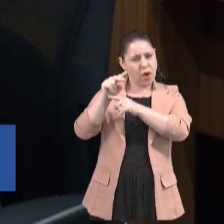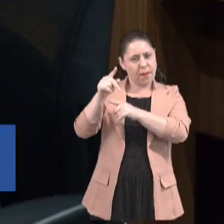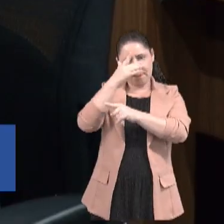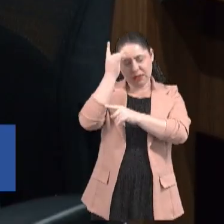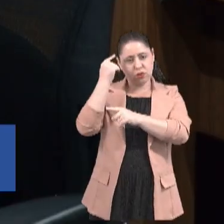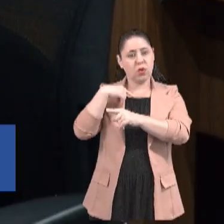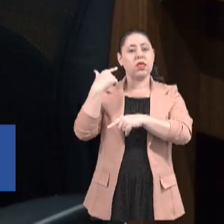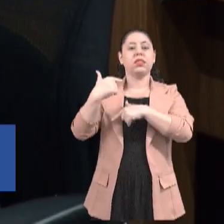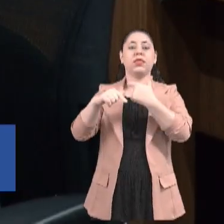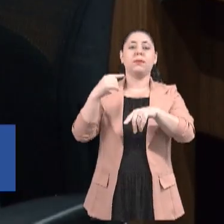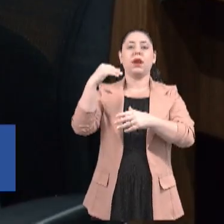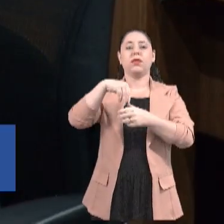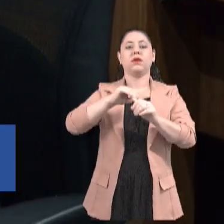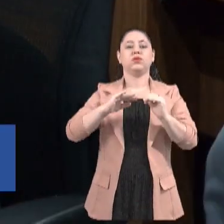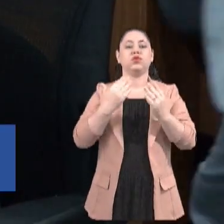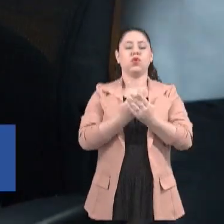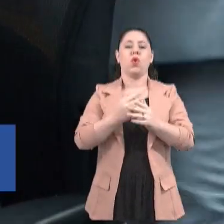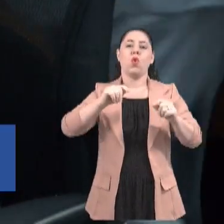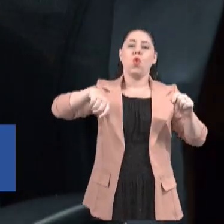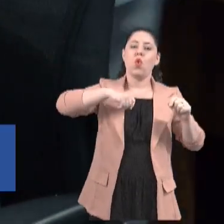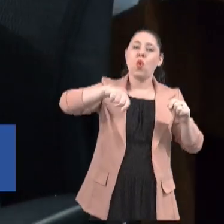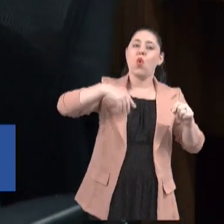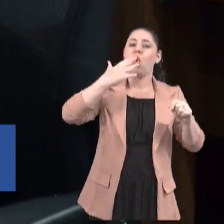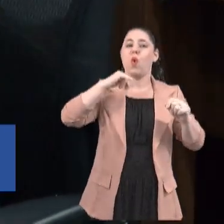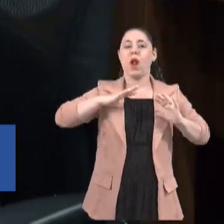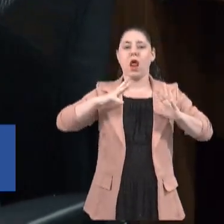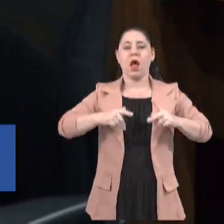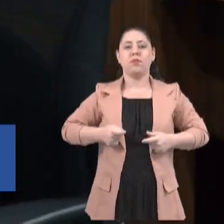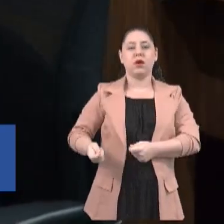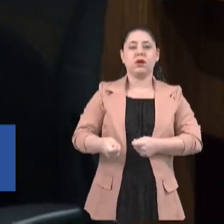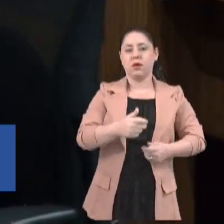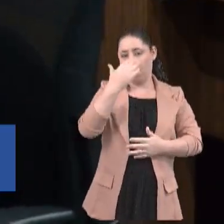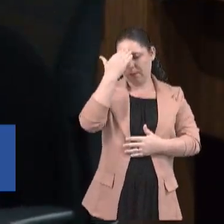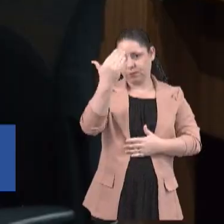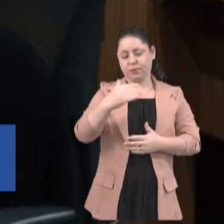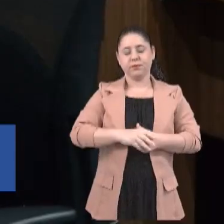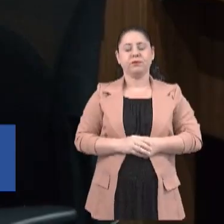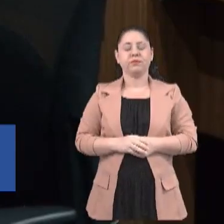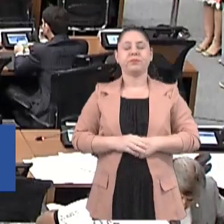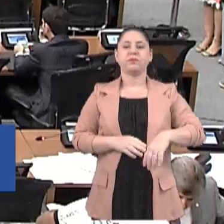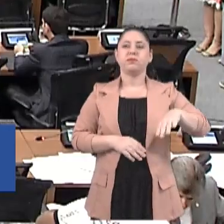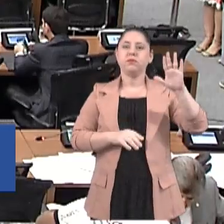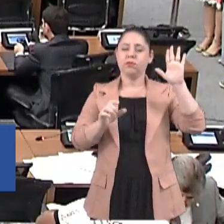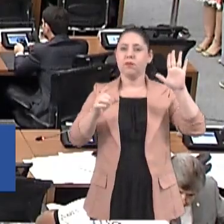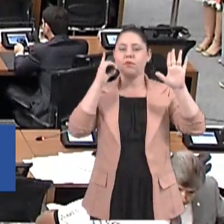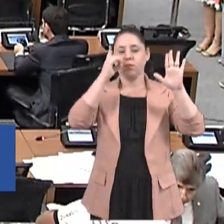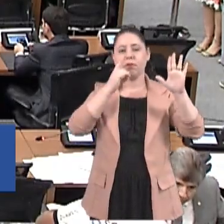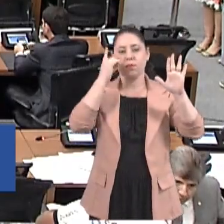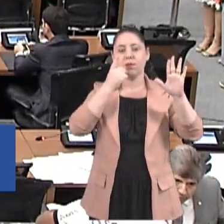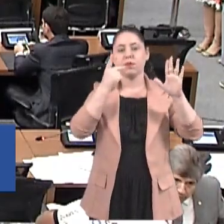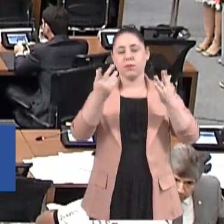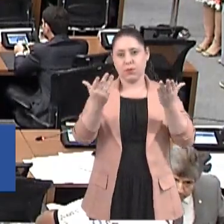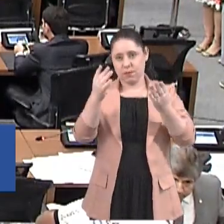que trabalham na educação, na merenda e na limpeza. Muito obrigado. Obrigado, Permite deputado uma parte, deputado? Zé Teixeira pela parte. Deputada Lia, concedida.